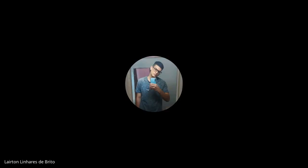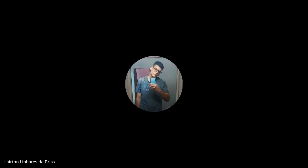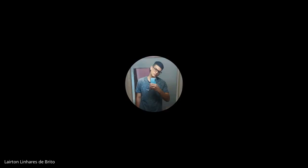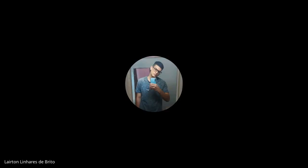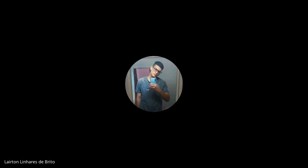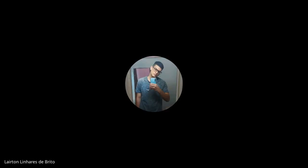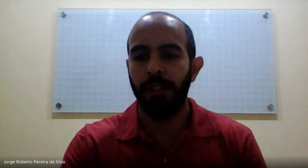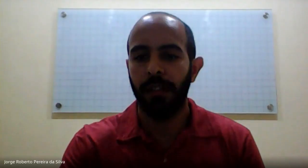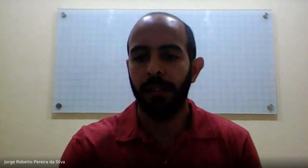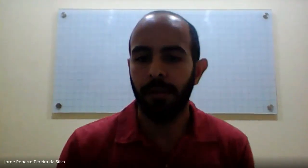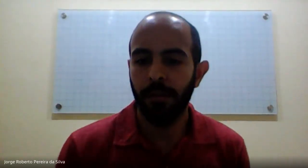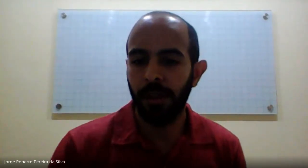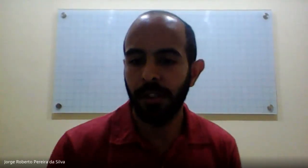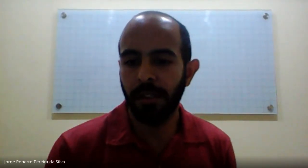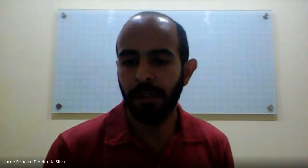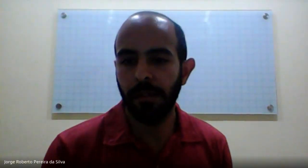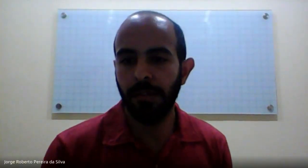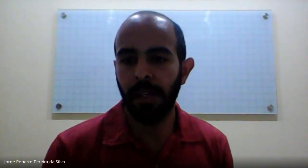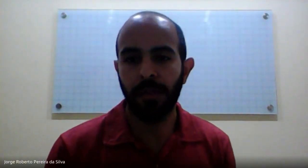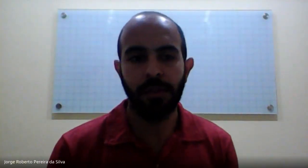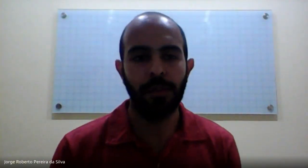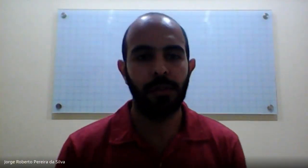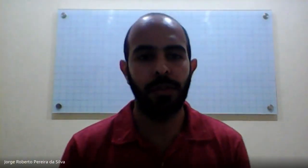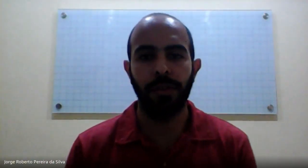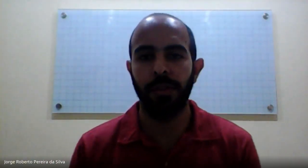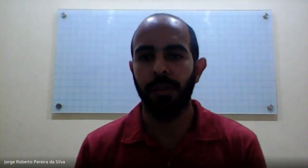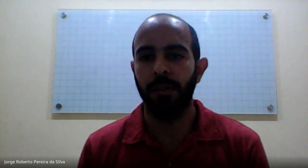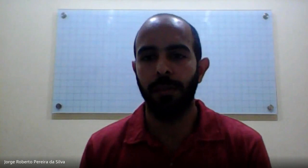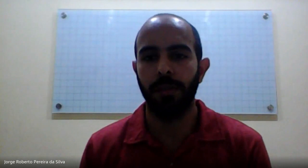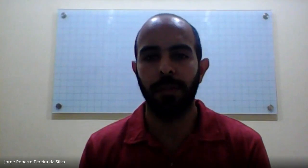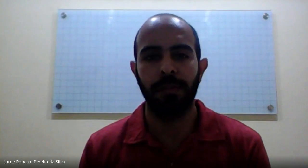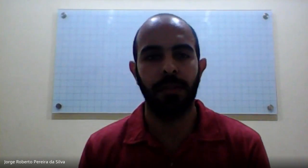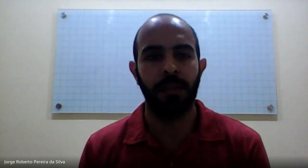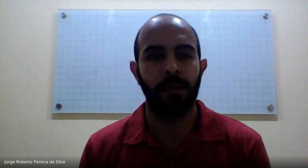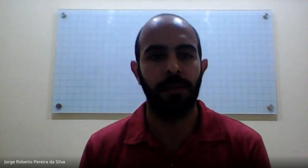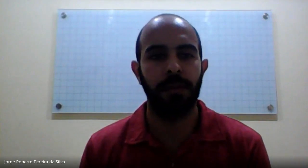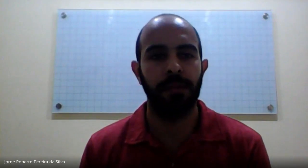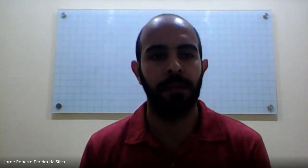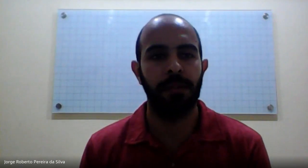Pois tá. Beleza. Pois tá. Então a gente encerra o nosso encontro de hoje aqui. Boa noite para